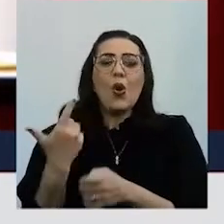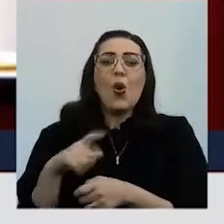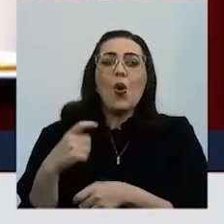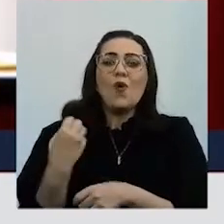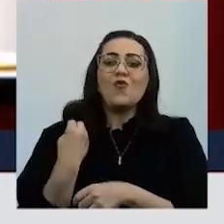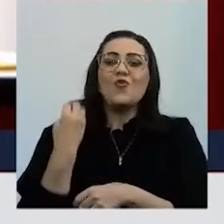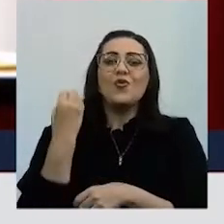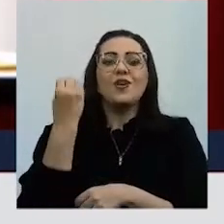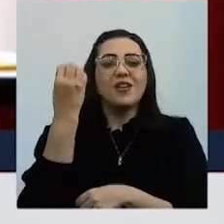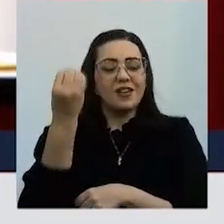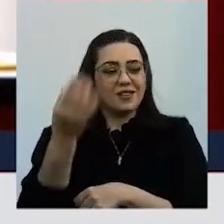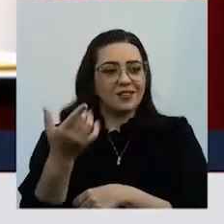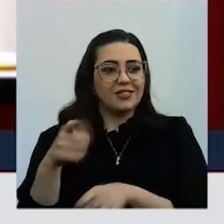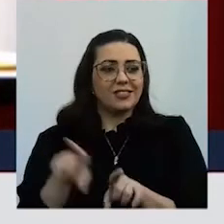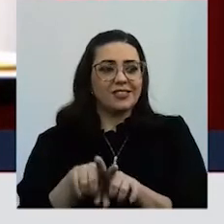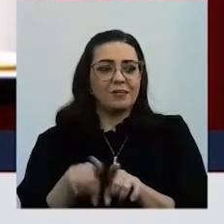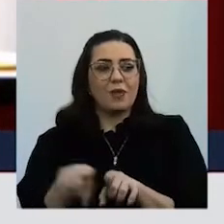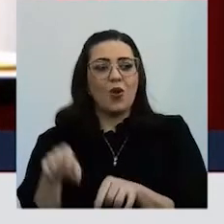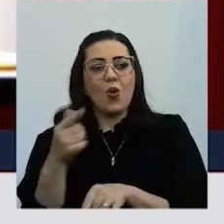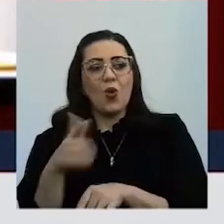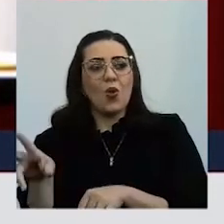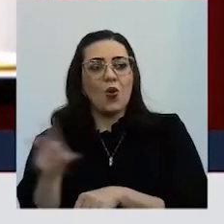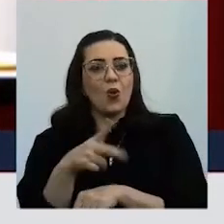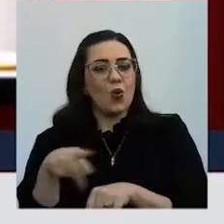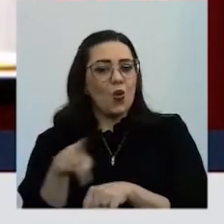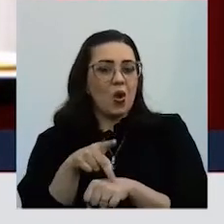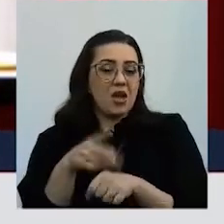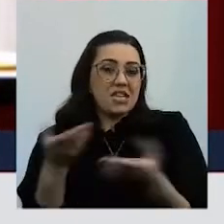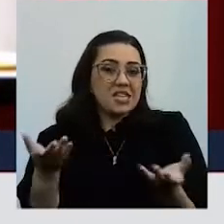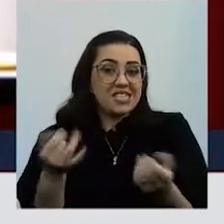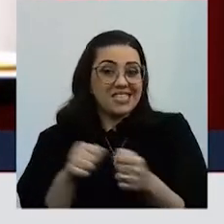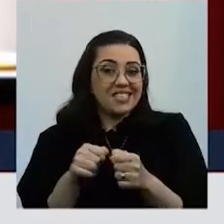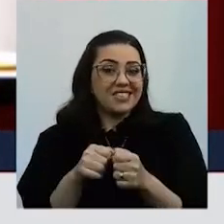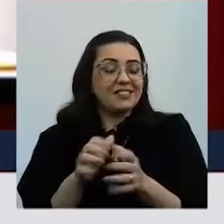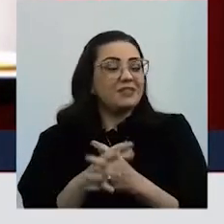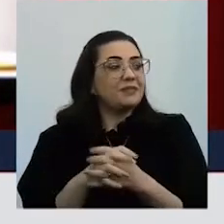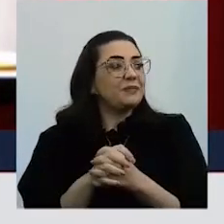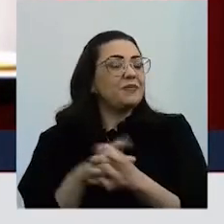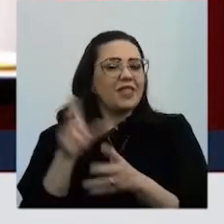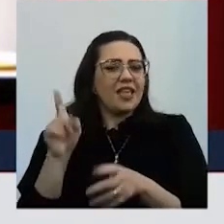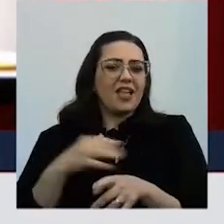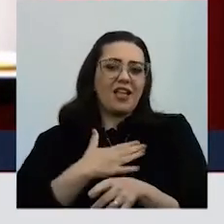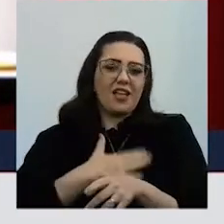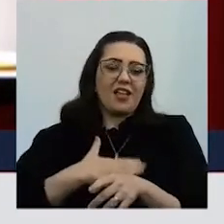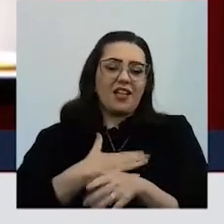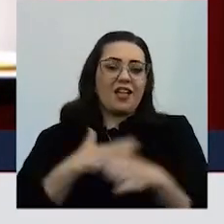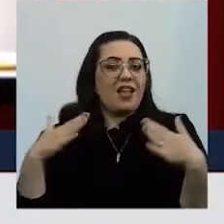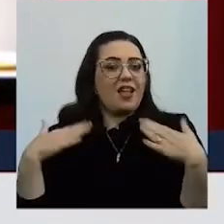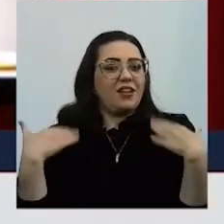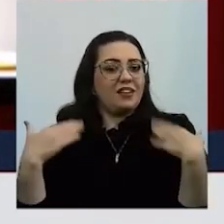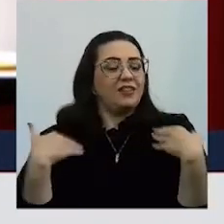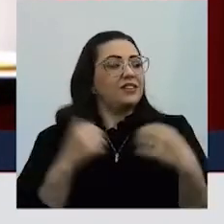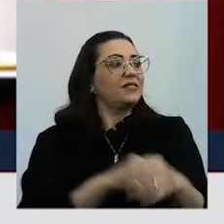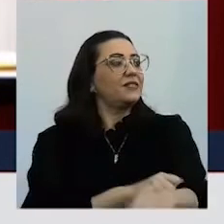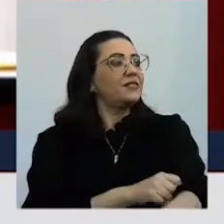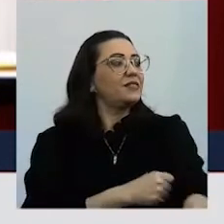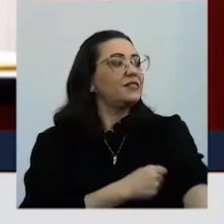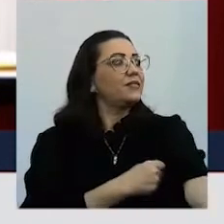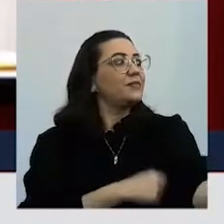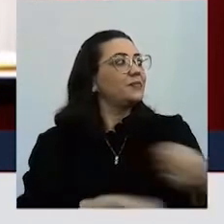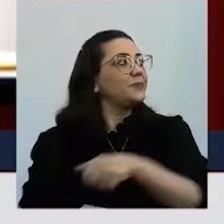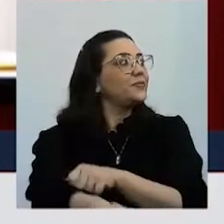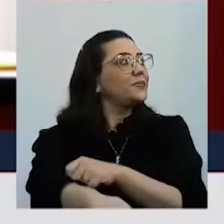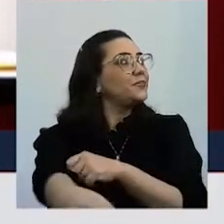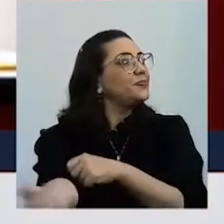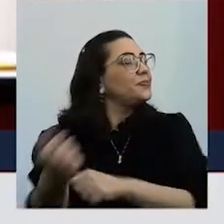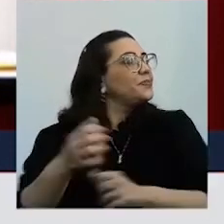até mesmo para outros países. Que honra para a nossa cidade ter uma personalidade com